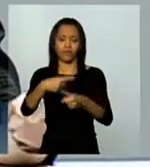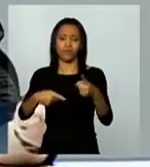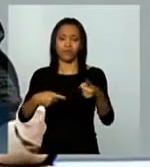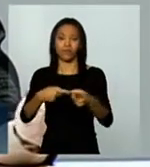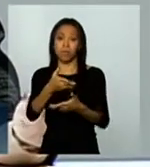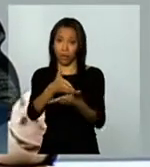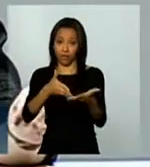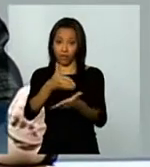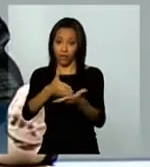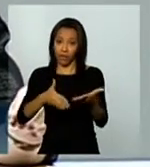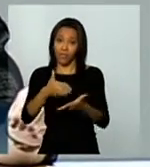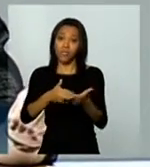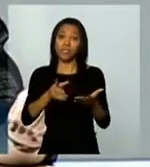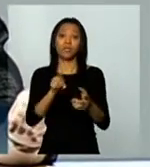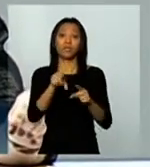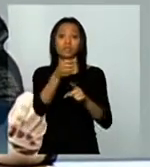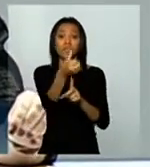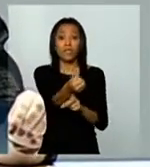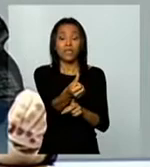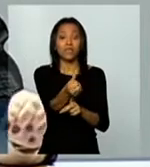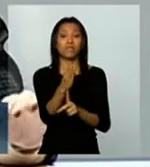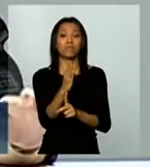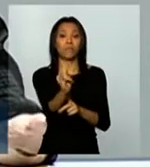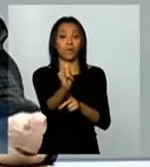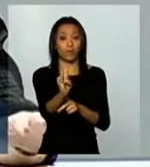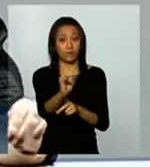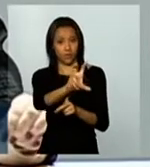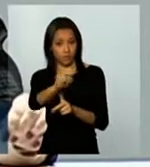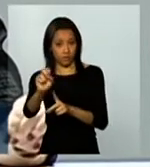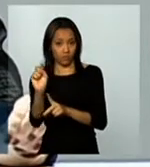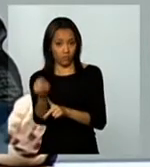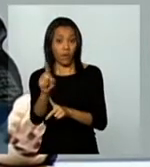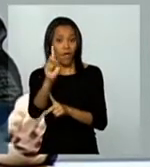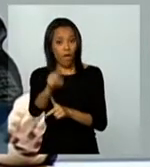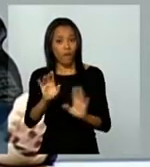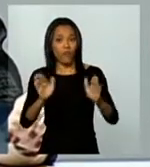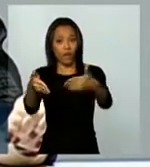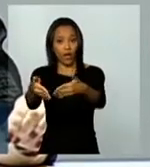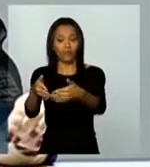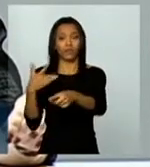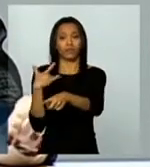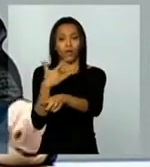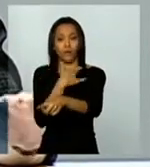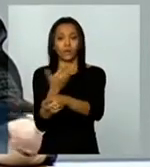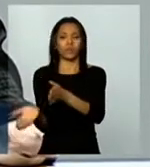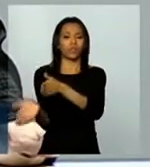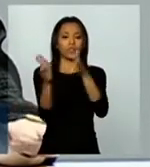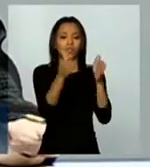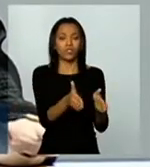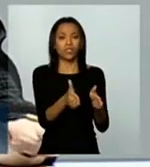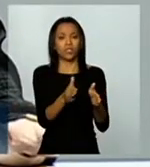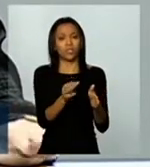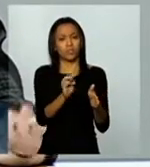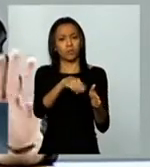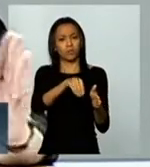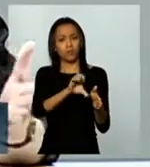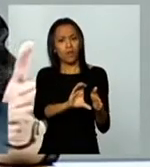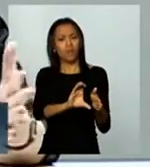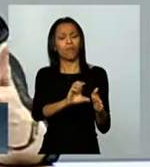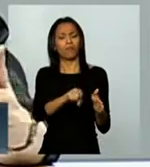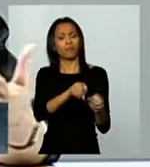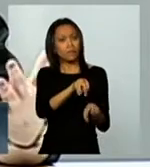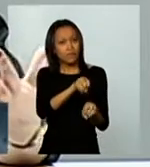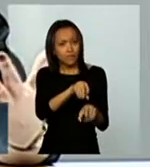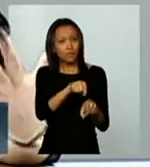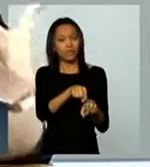estão nesses 6,5 bilhões são da saúde. No caso da educação, não vamos fazer... A